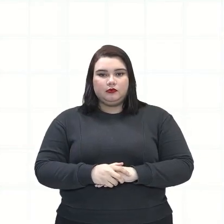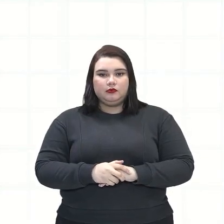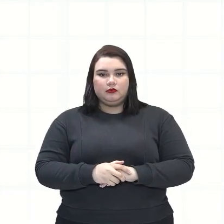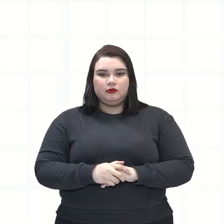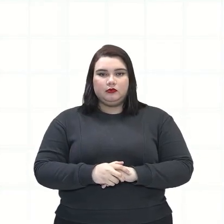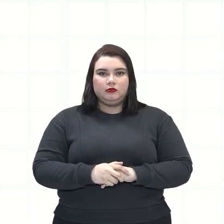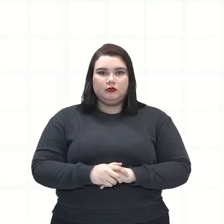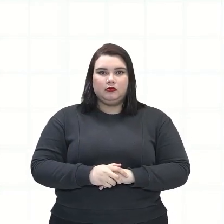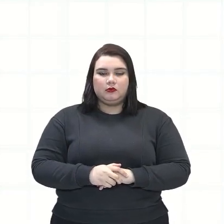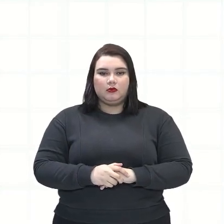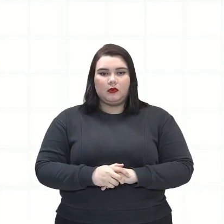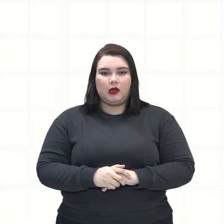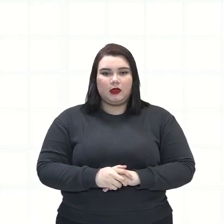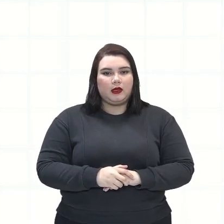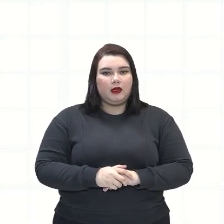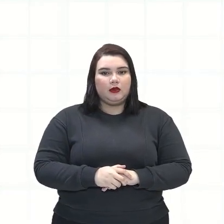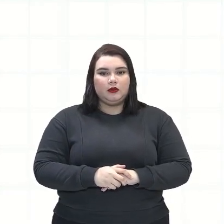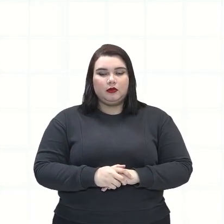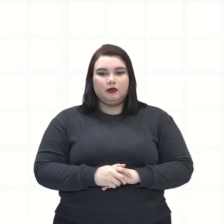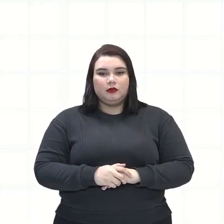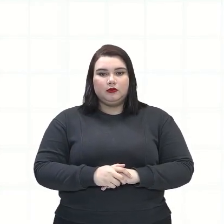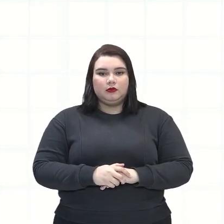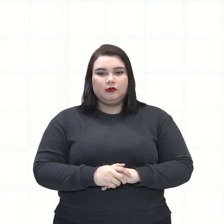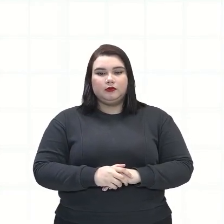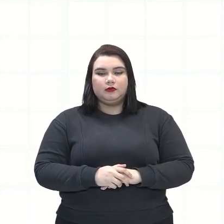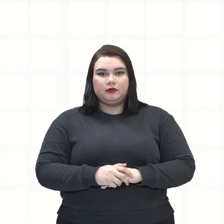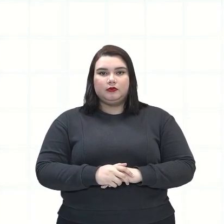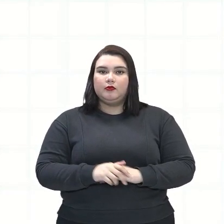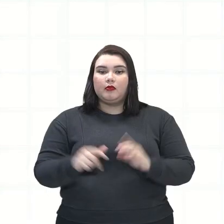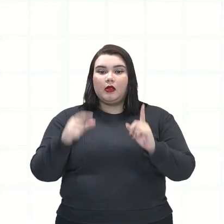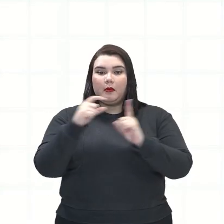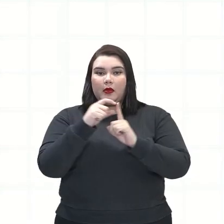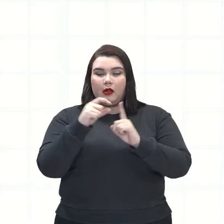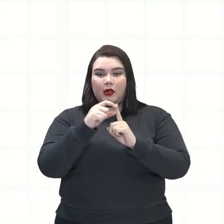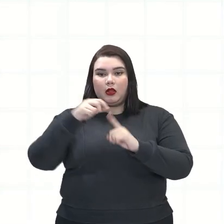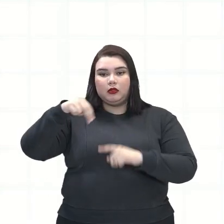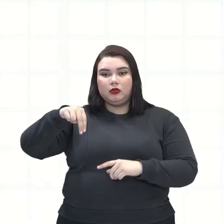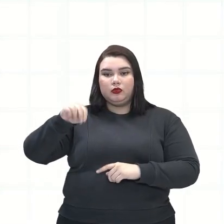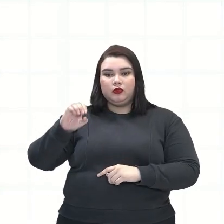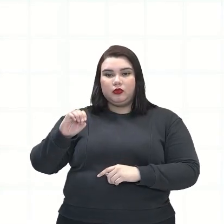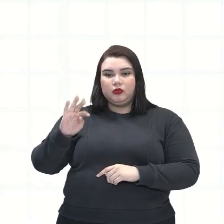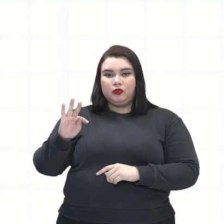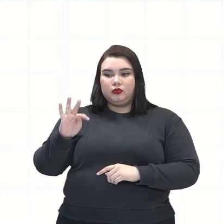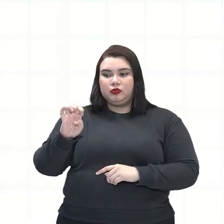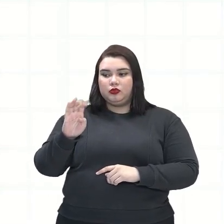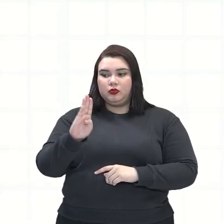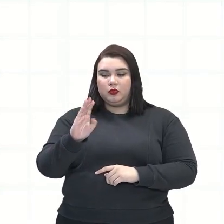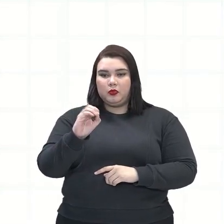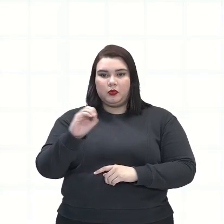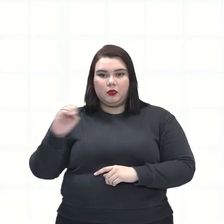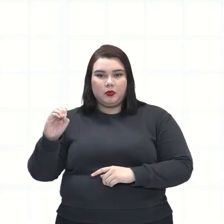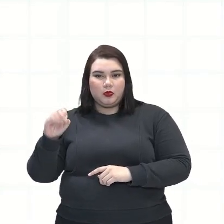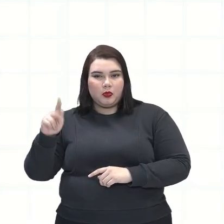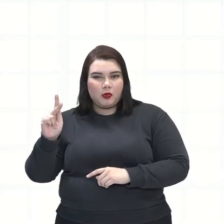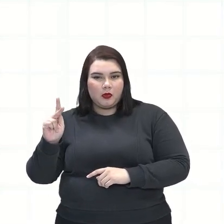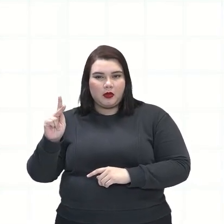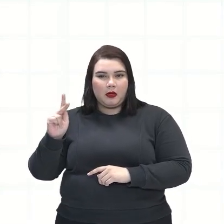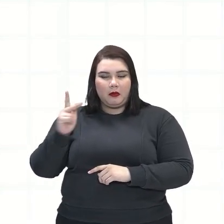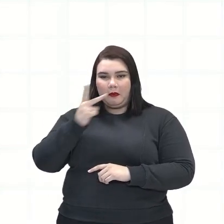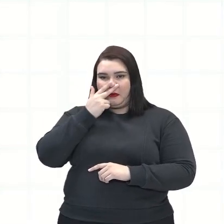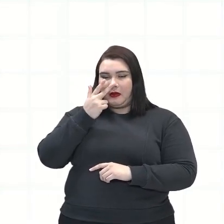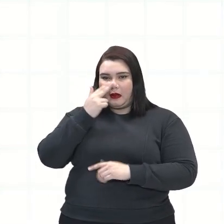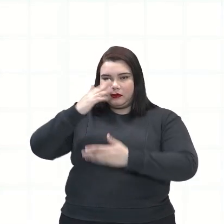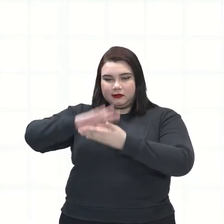you have any notebooks? E o notebook é um falso cognato, né? Porque parece que é o notebook que a